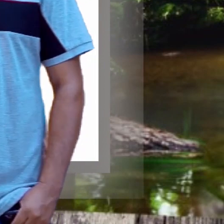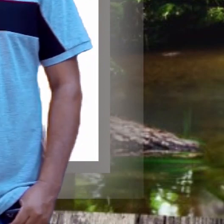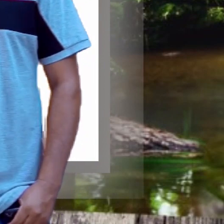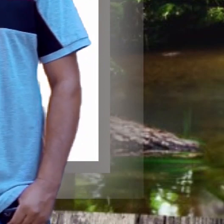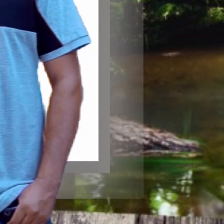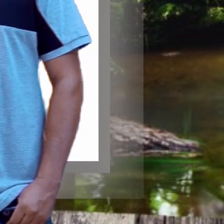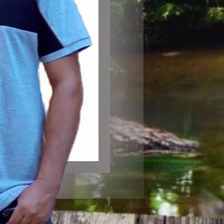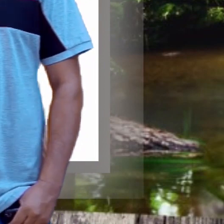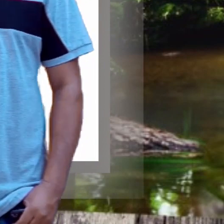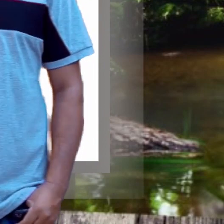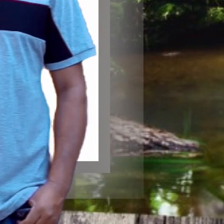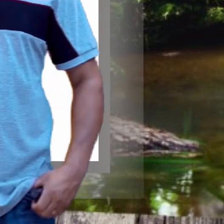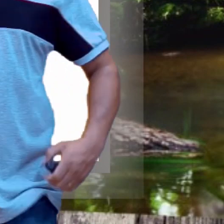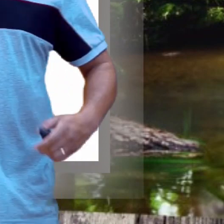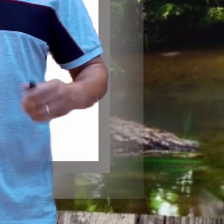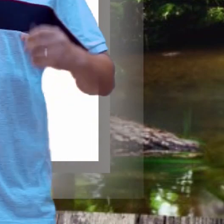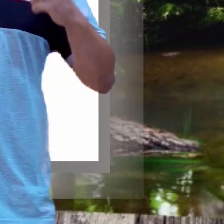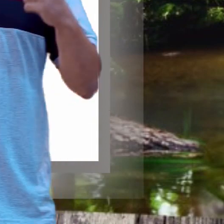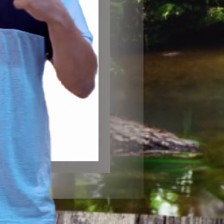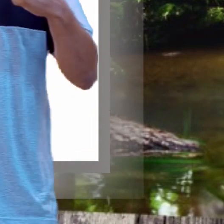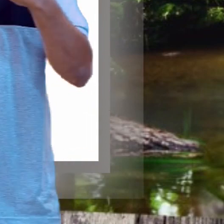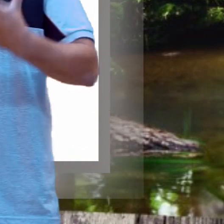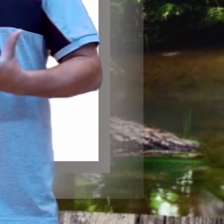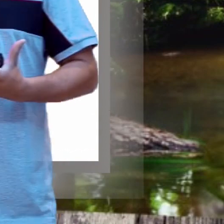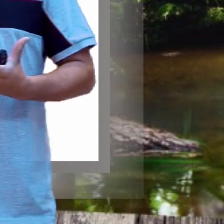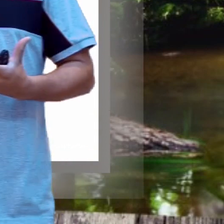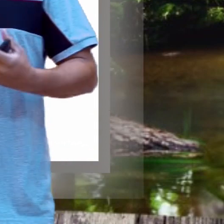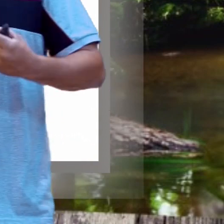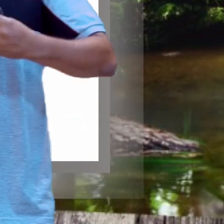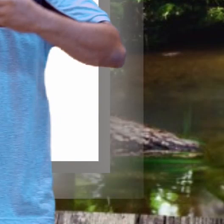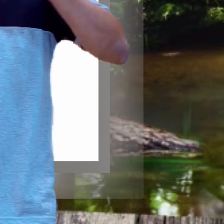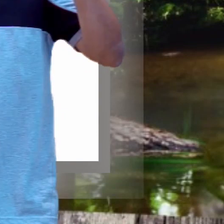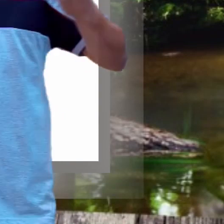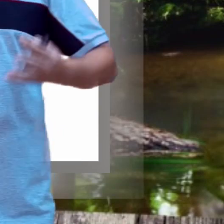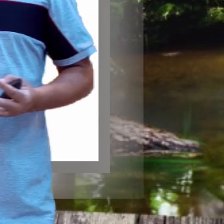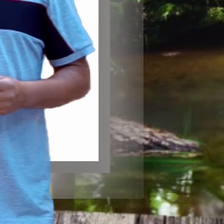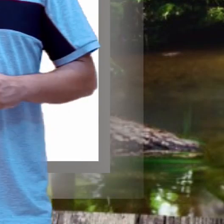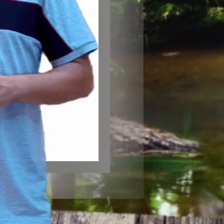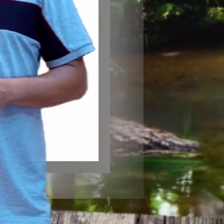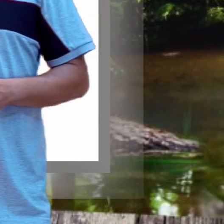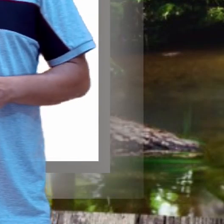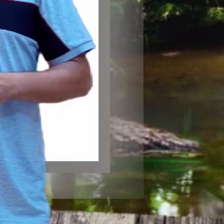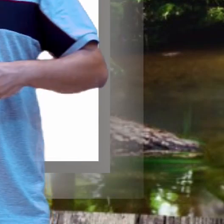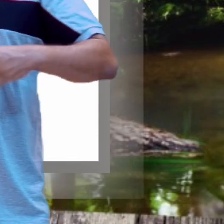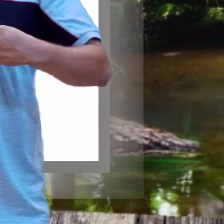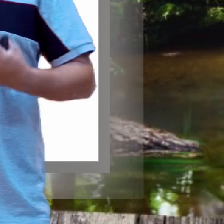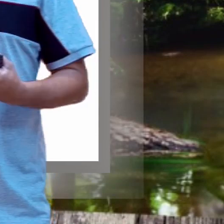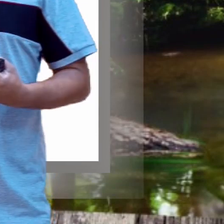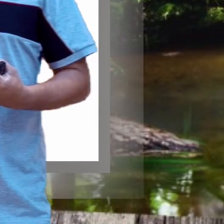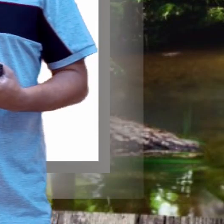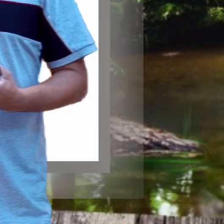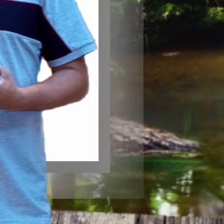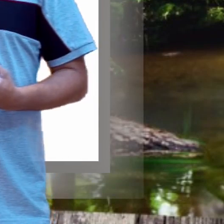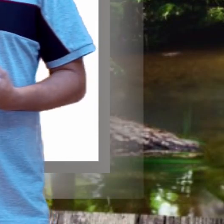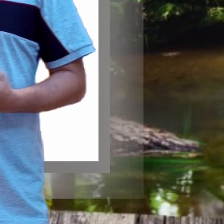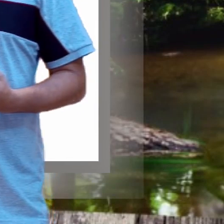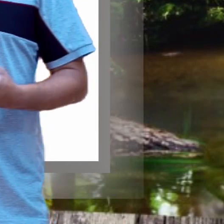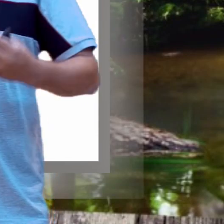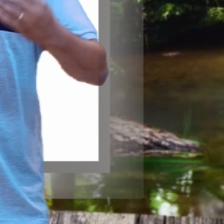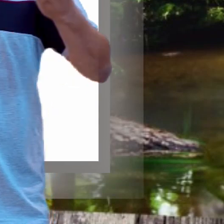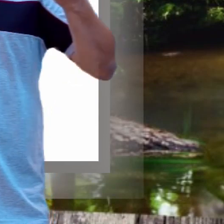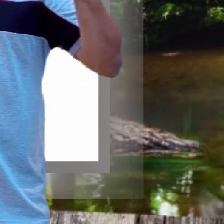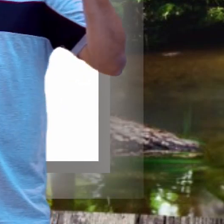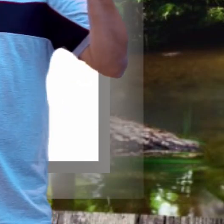destruir ela. Justamente por quê? Porque esses sinalizadores que ficam na membrana, pelo lado de fora, é que